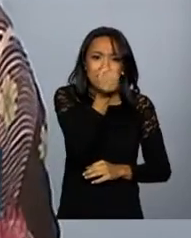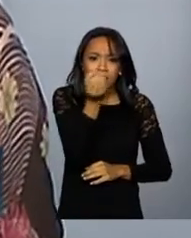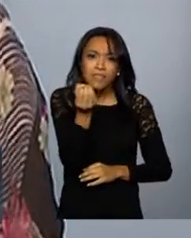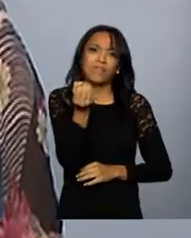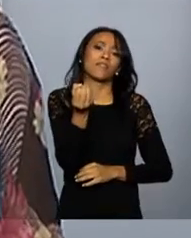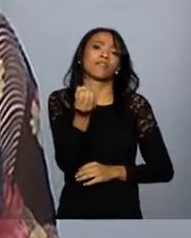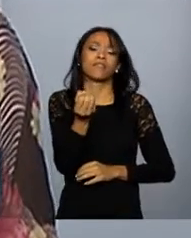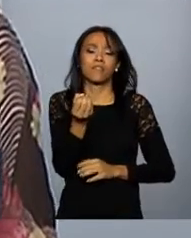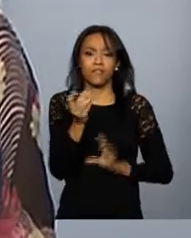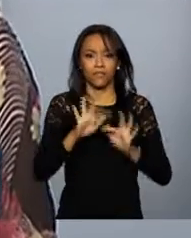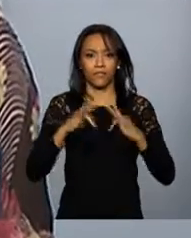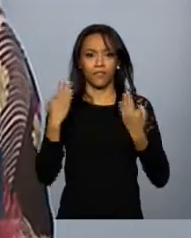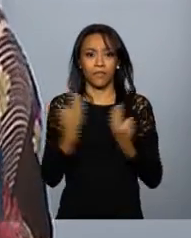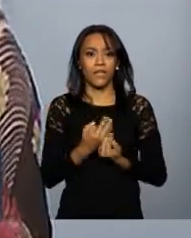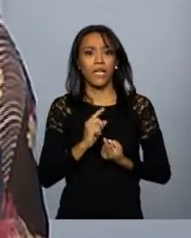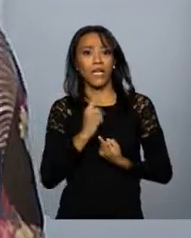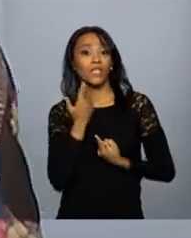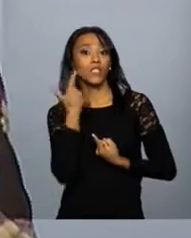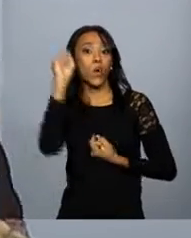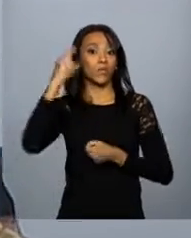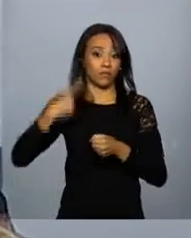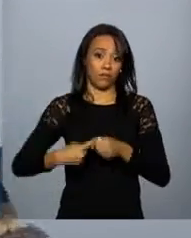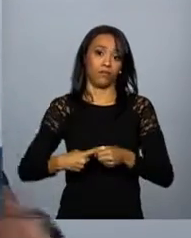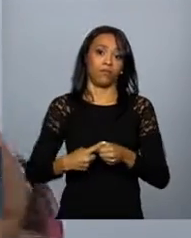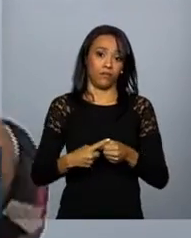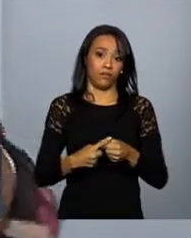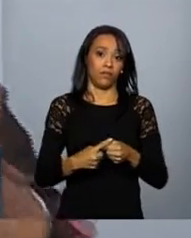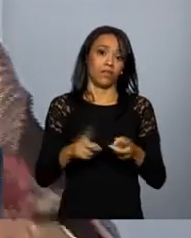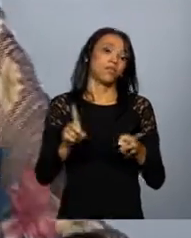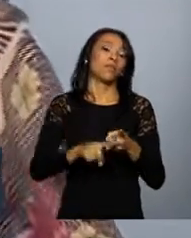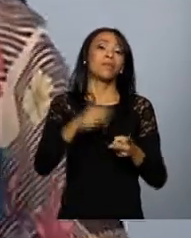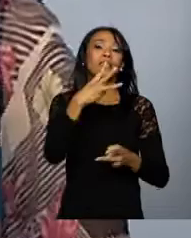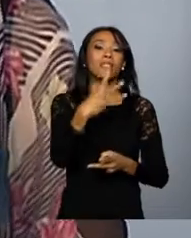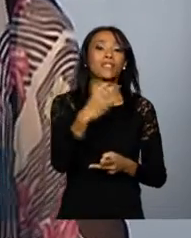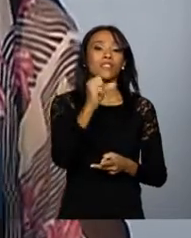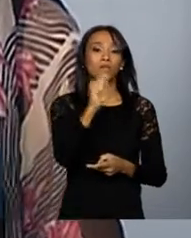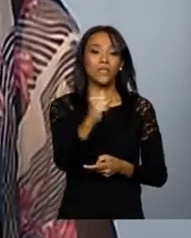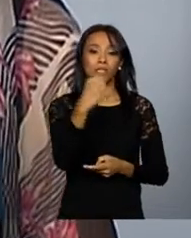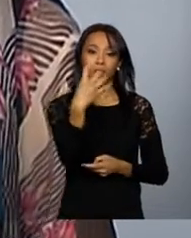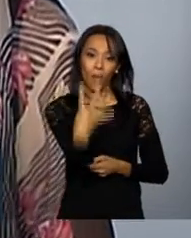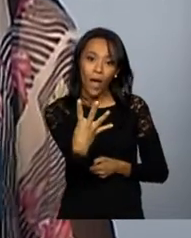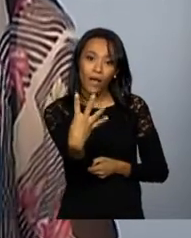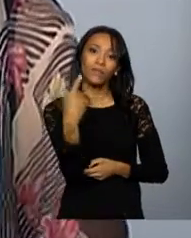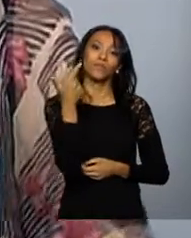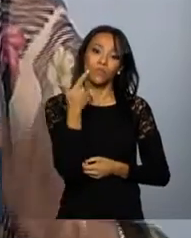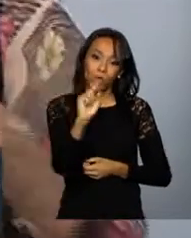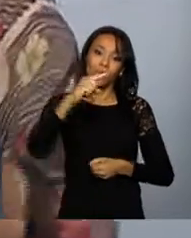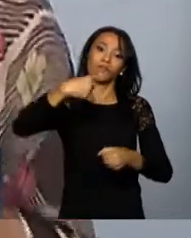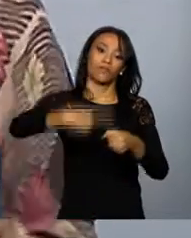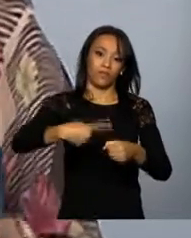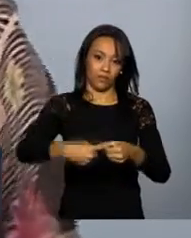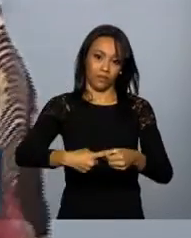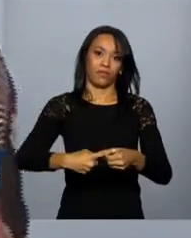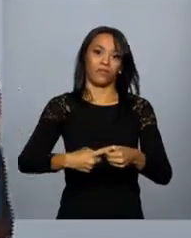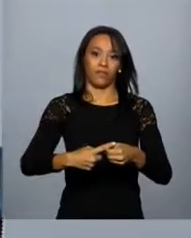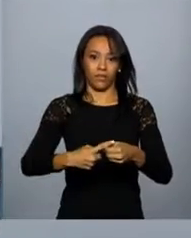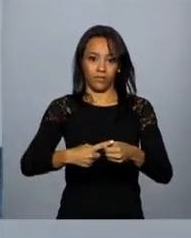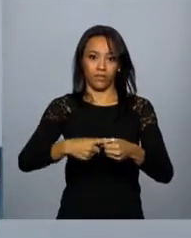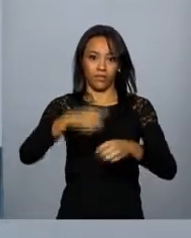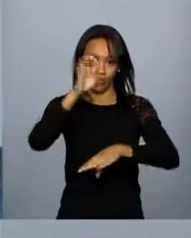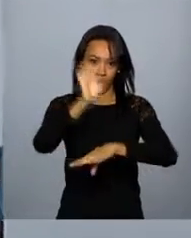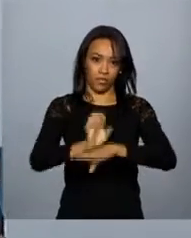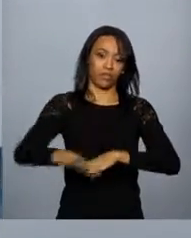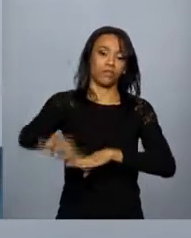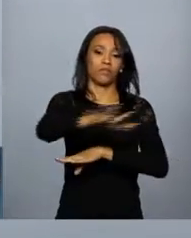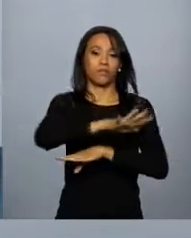famílias lá de Itu e as 384 de Jundiaí, no nosso estado de